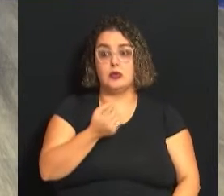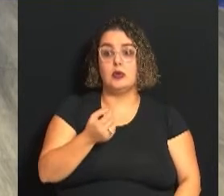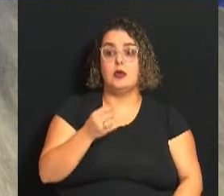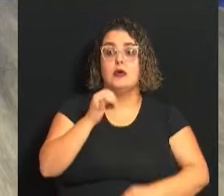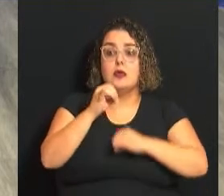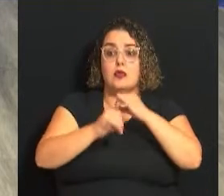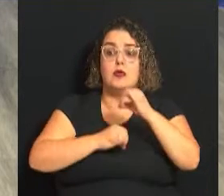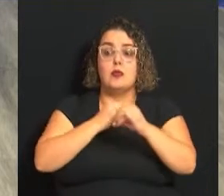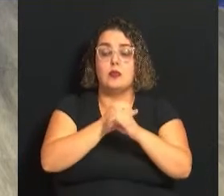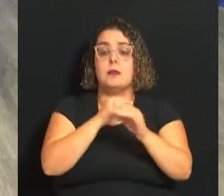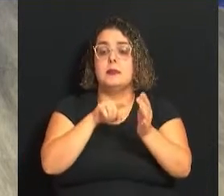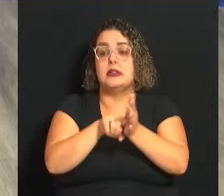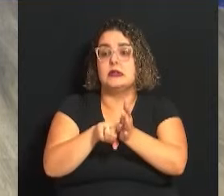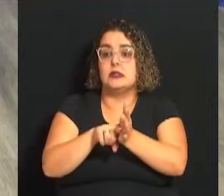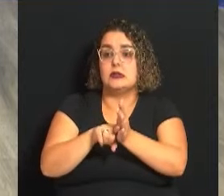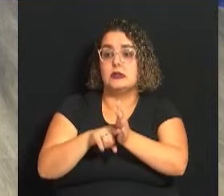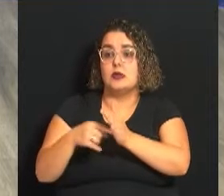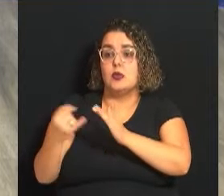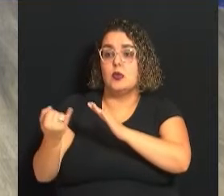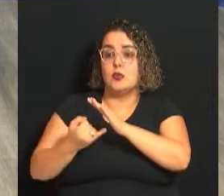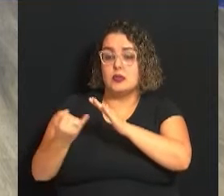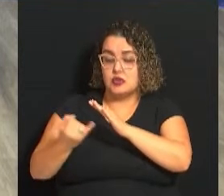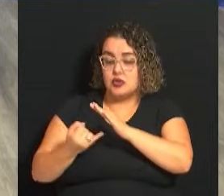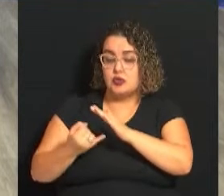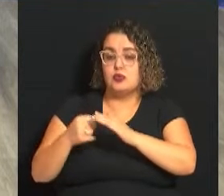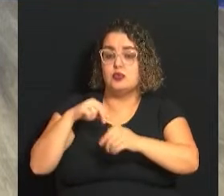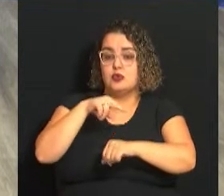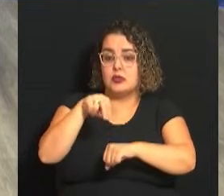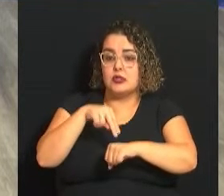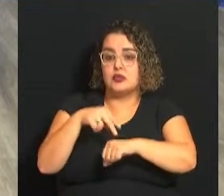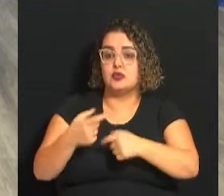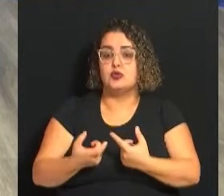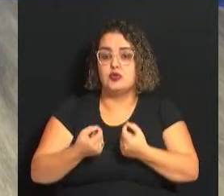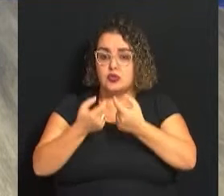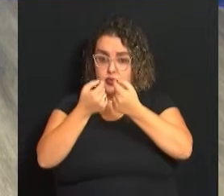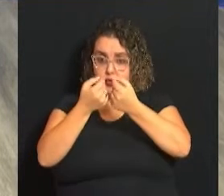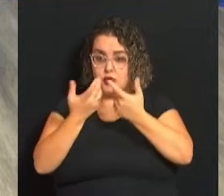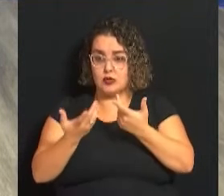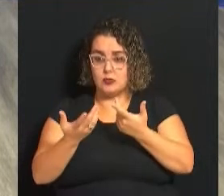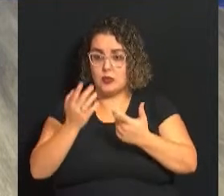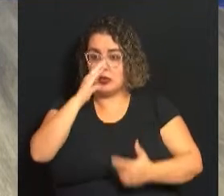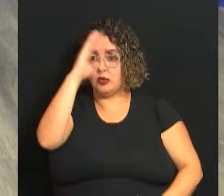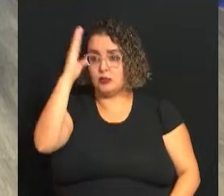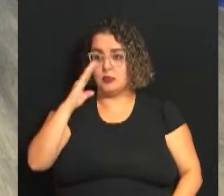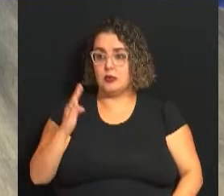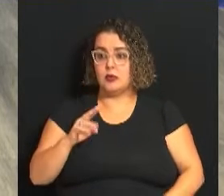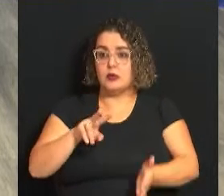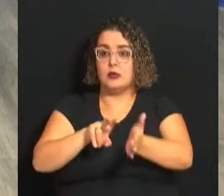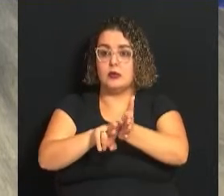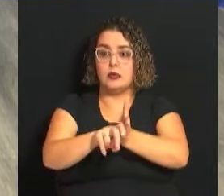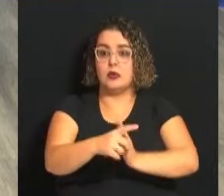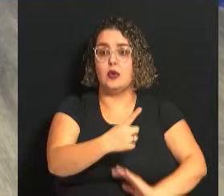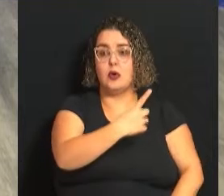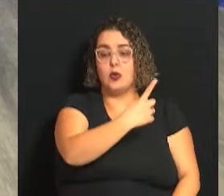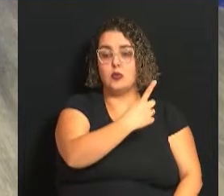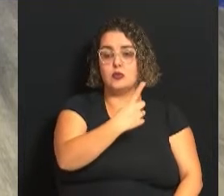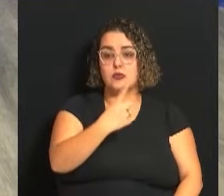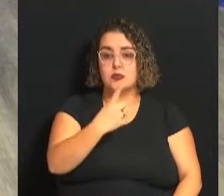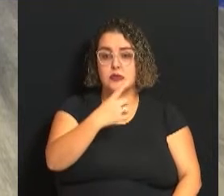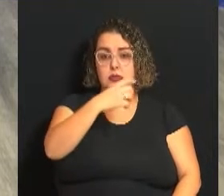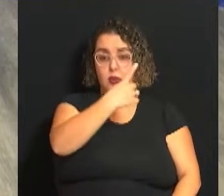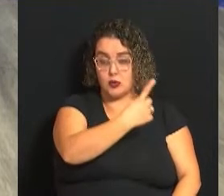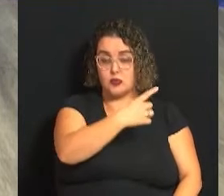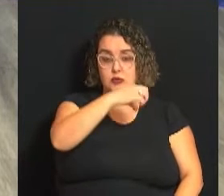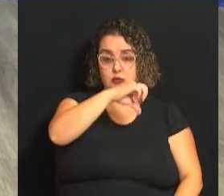internet, doutor, segundo o Instituto Nacional de Câncer, estima que no Brasil sejam diagnosticados 11.090 casos de câncer